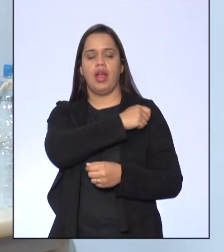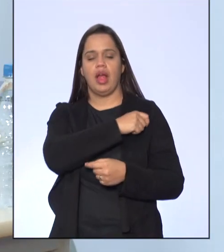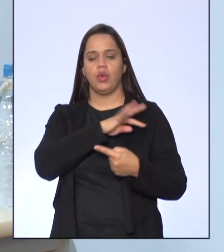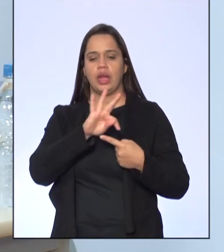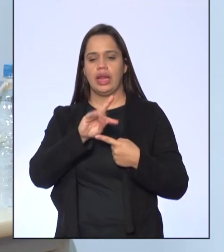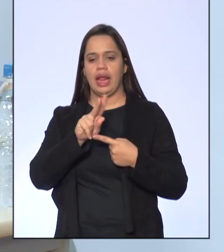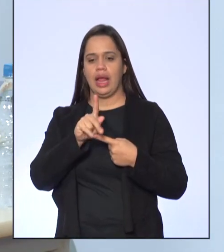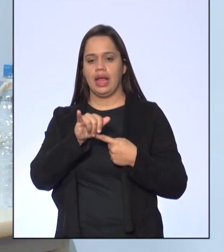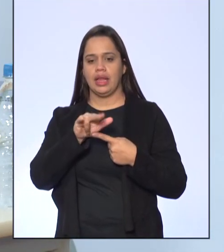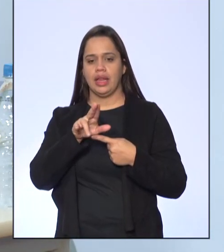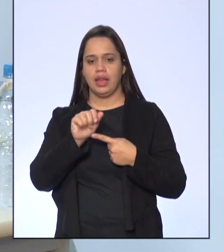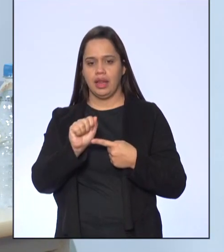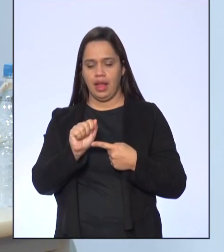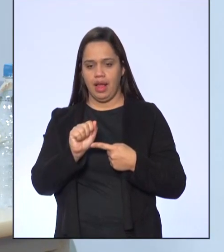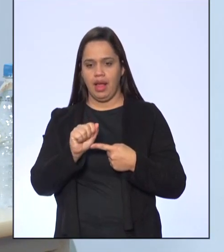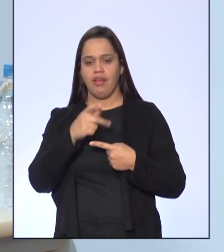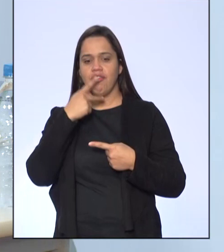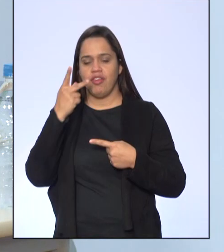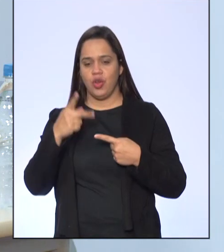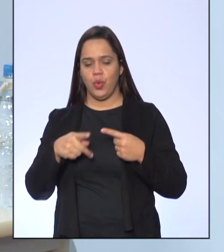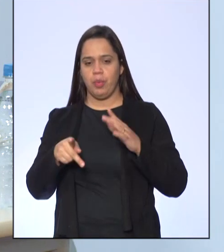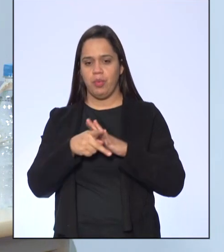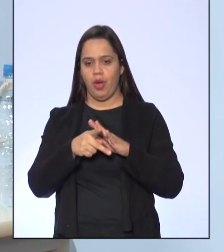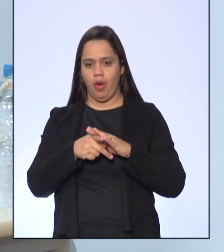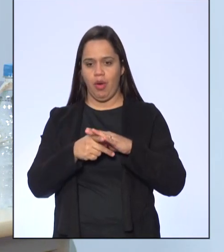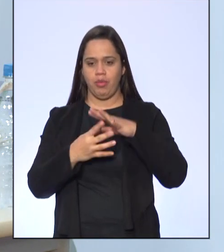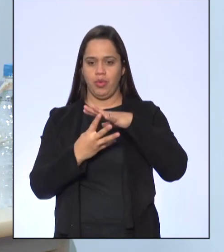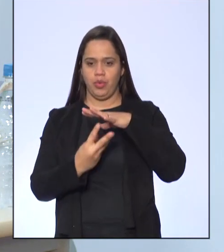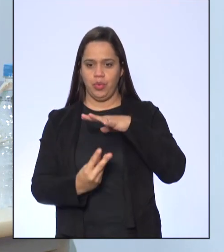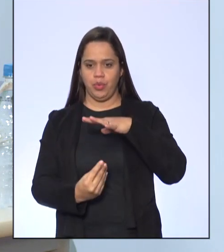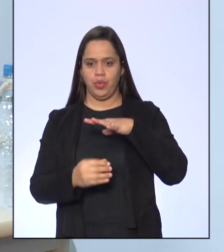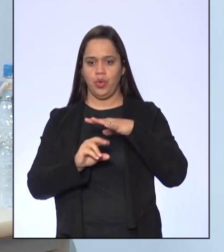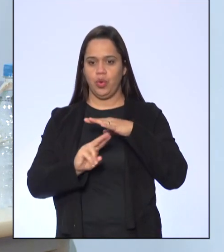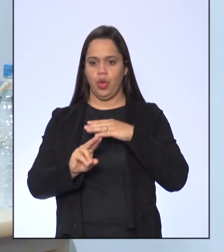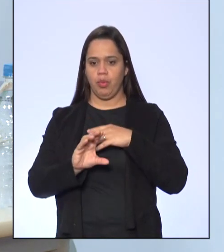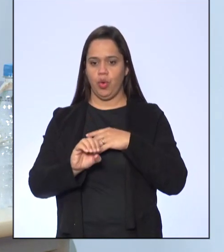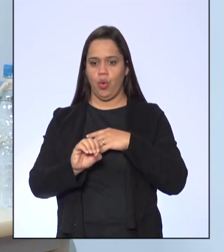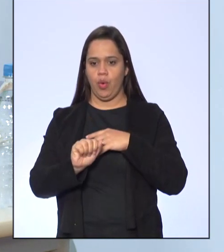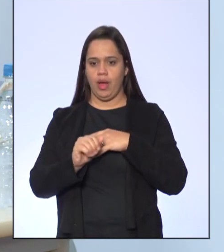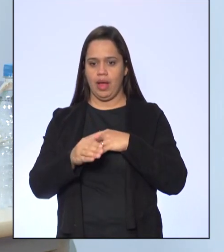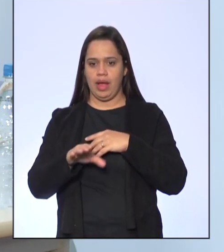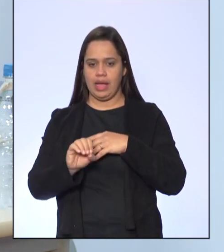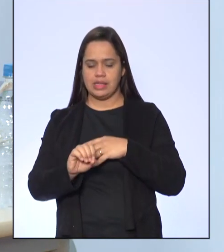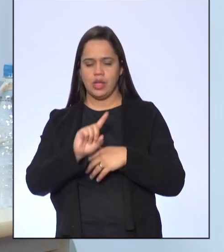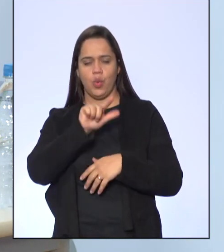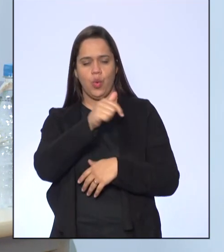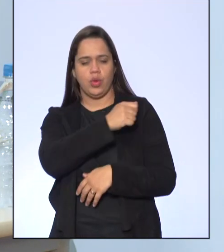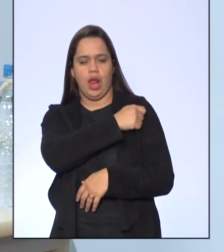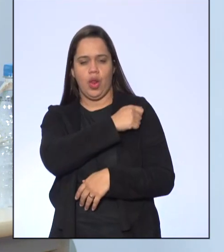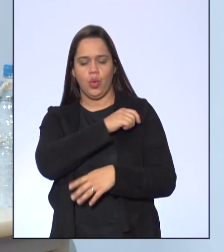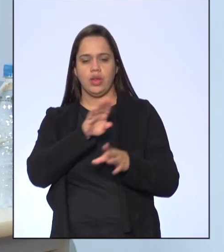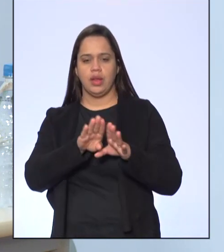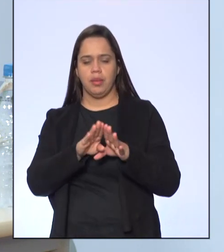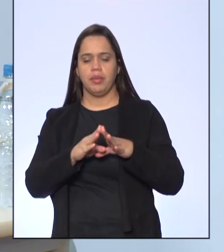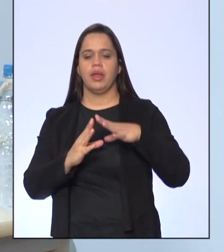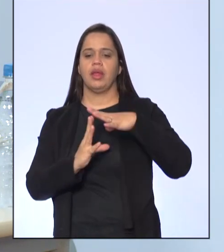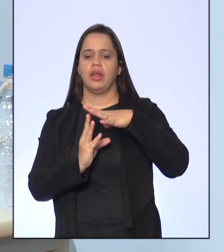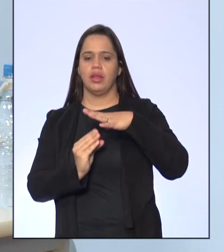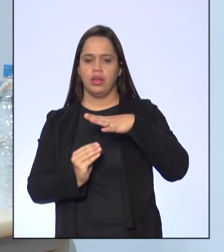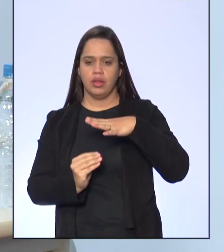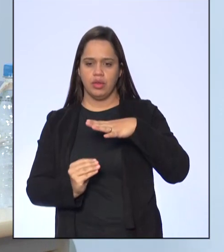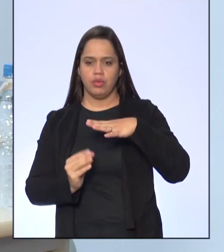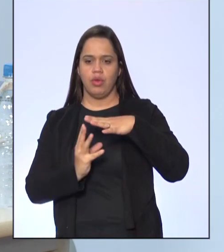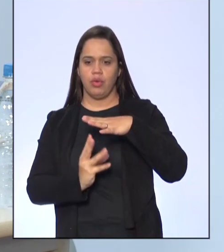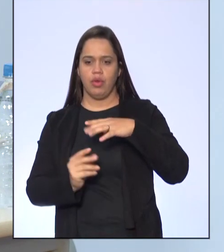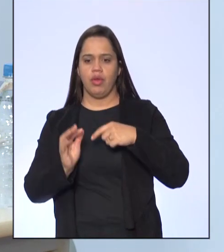Isabelle responderam coação, a Letícia, Lucas, a Gabriele, filtração, a Júlia,